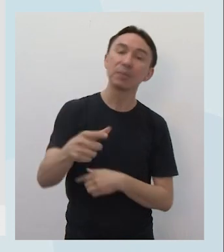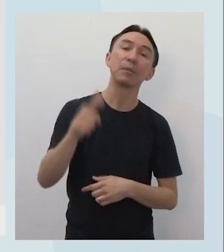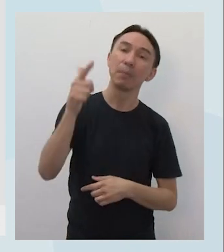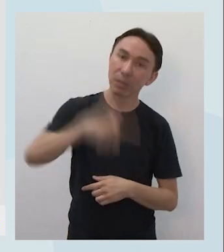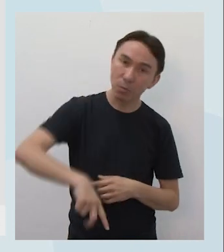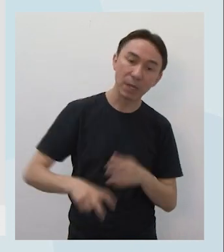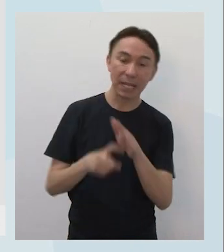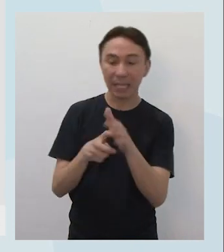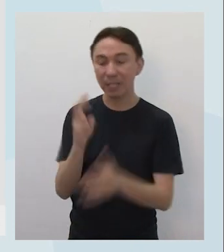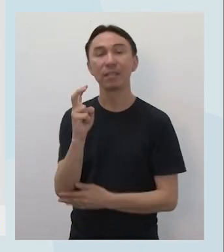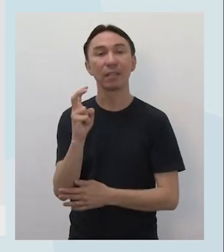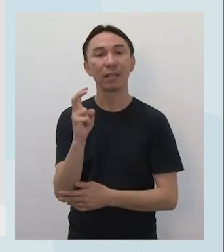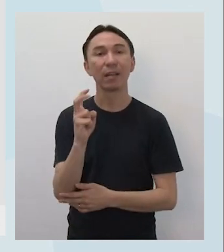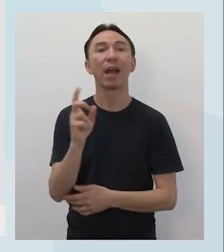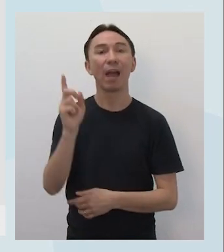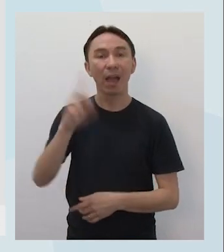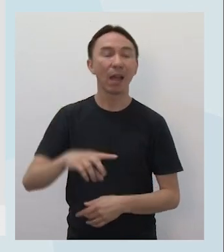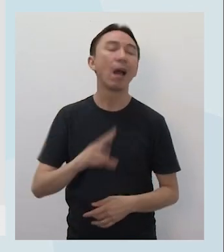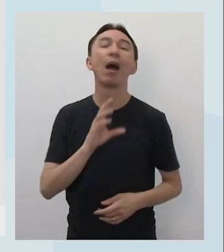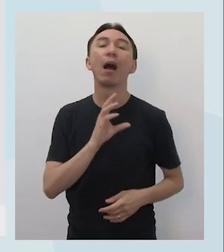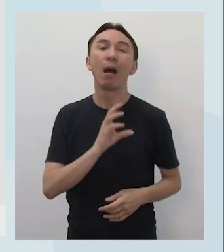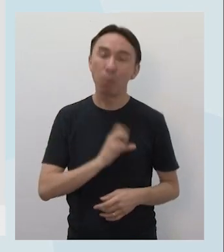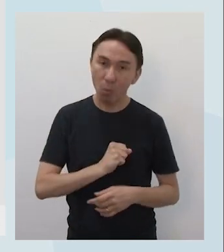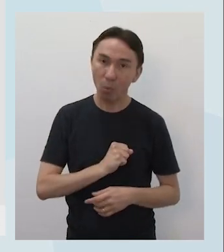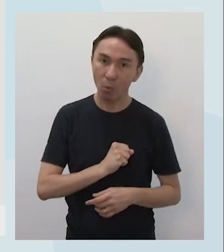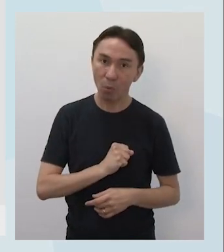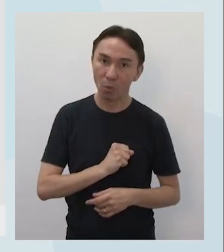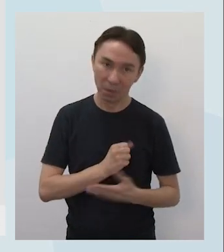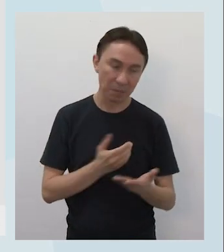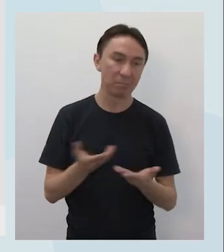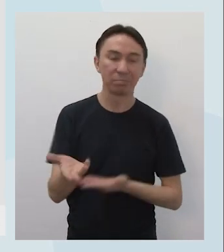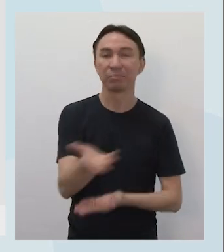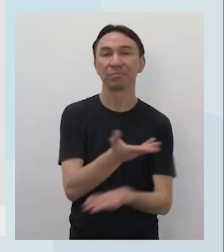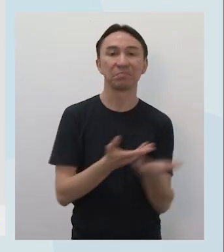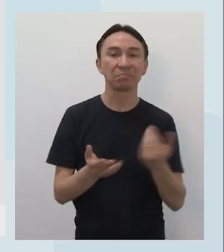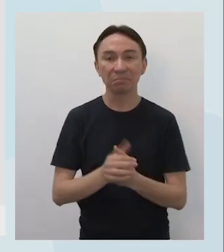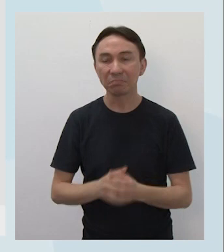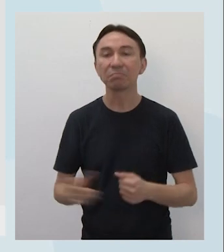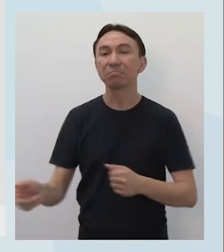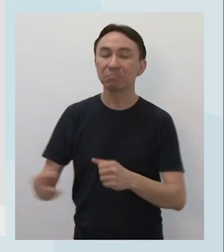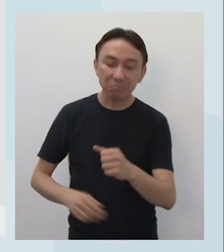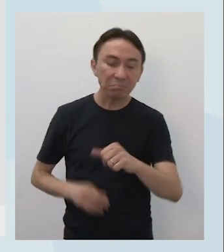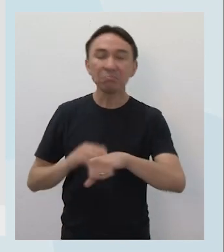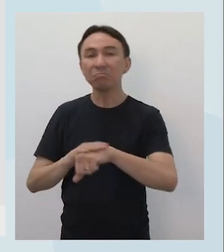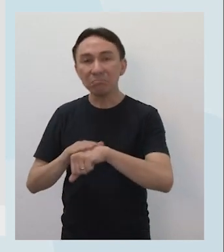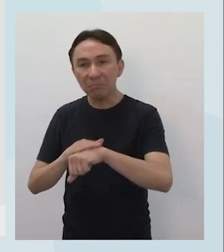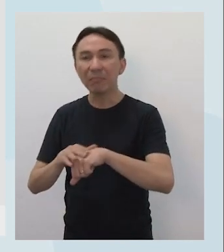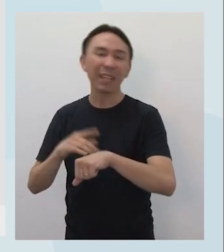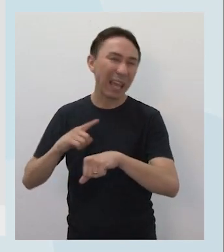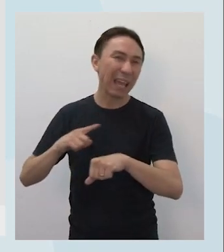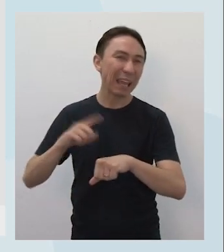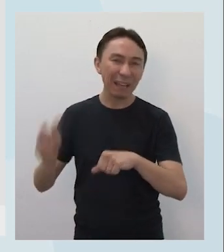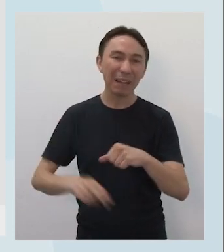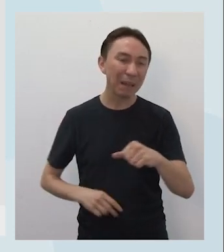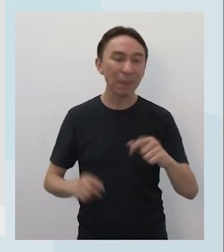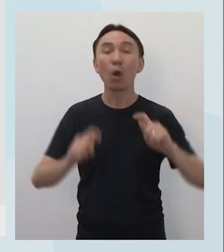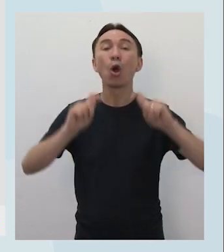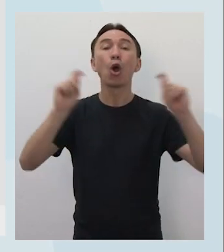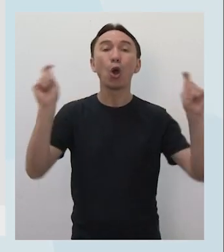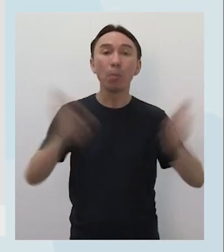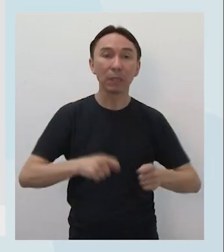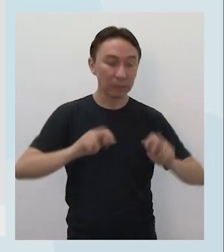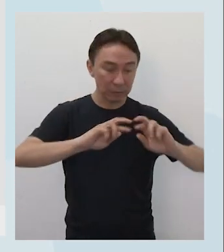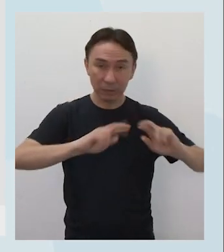a amabilidade. As nossas rodas de conversa ficam em torno de 5 macrocompetências e dentro dessas